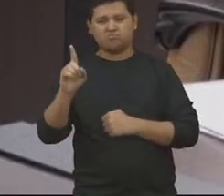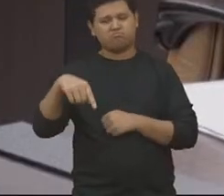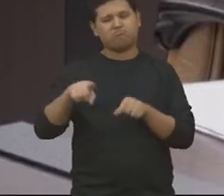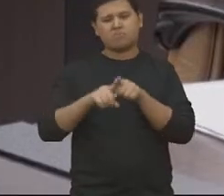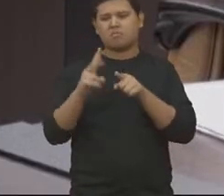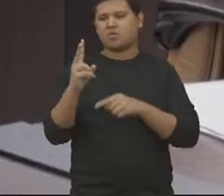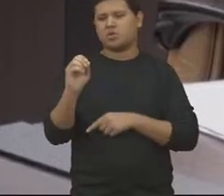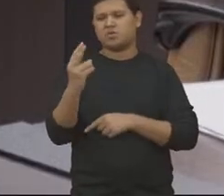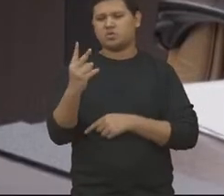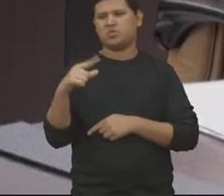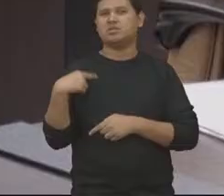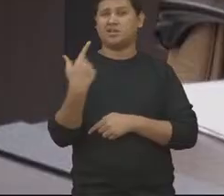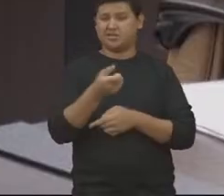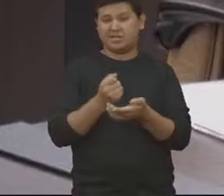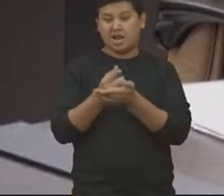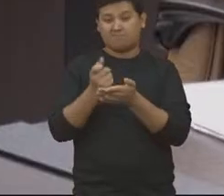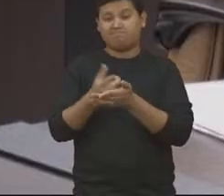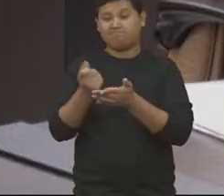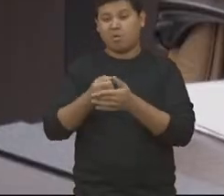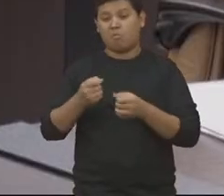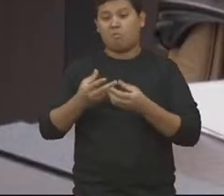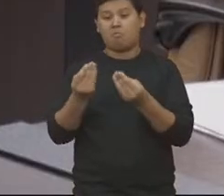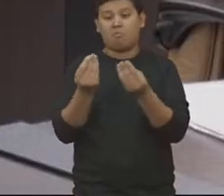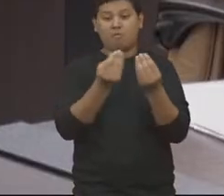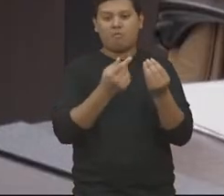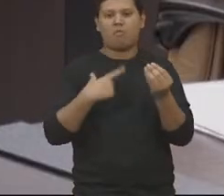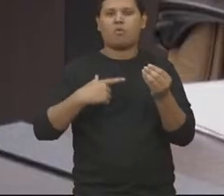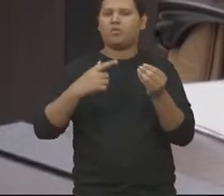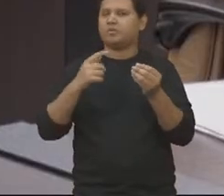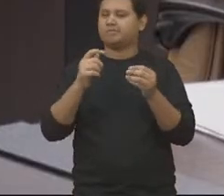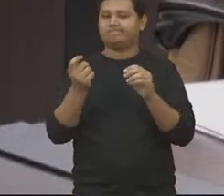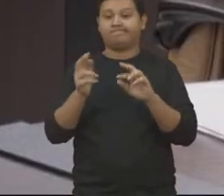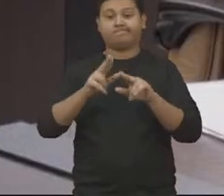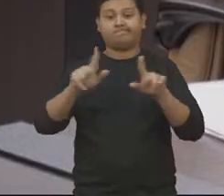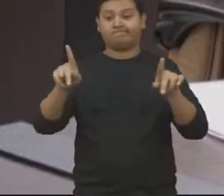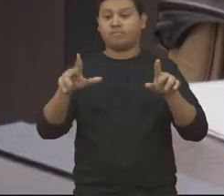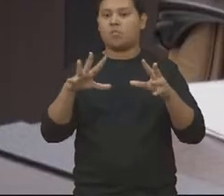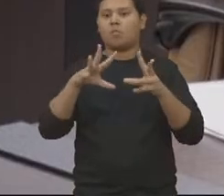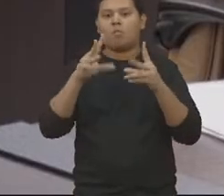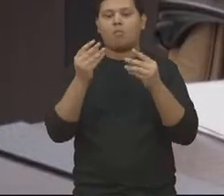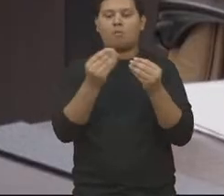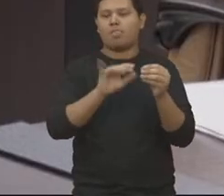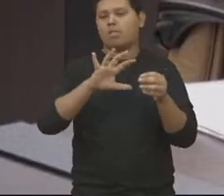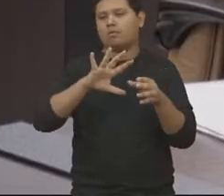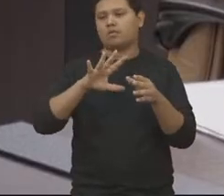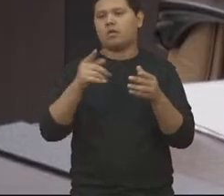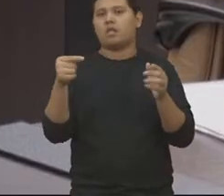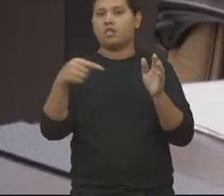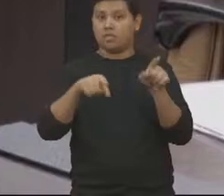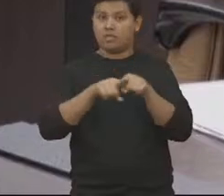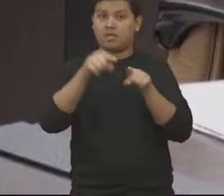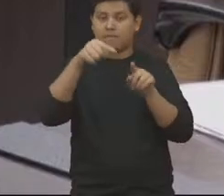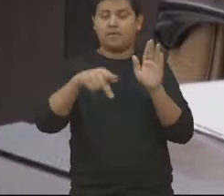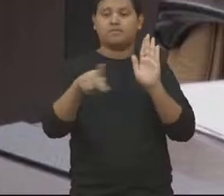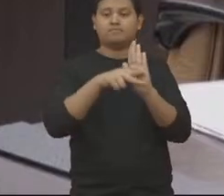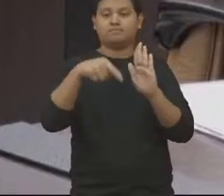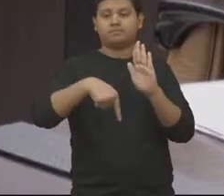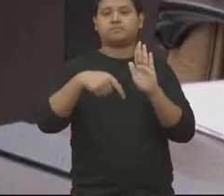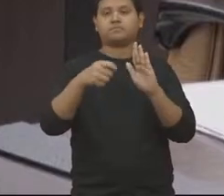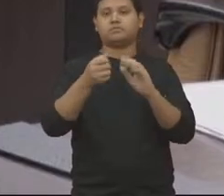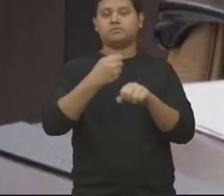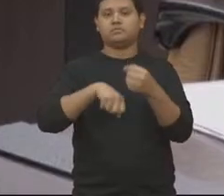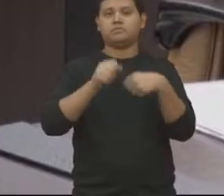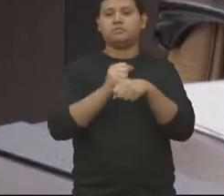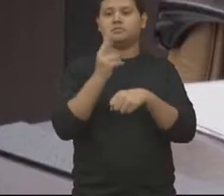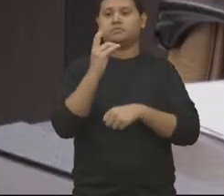do orçamento, então muitas coisas que estavam previstas de acontecer, não aconteceram. Nesse plano também de